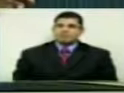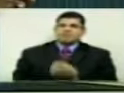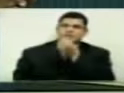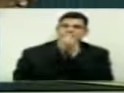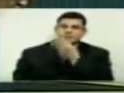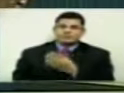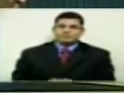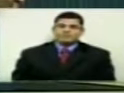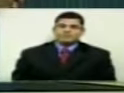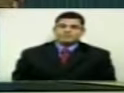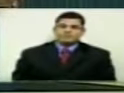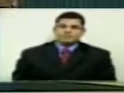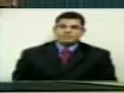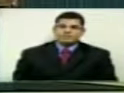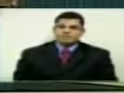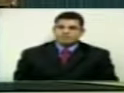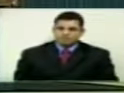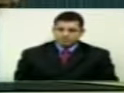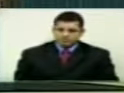Portanto,